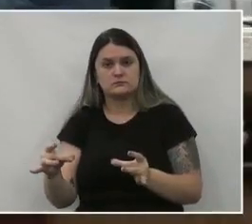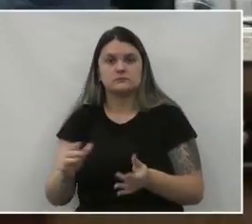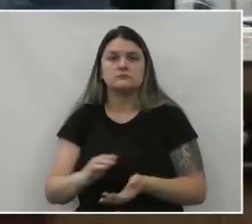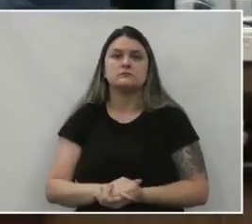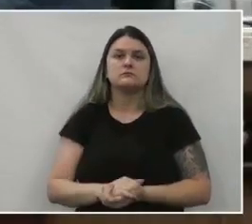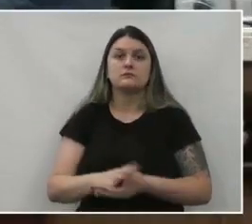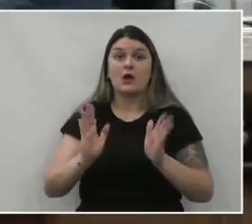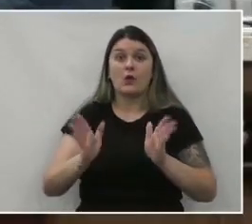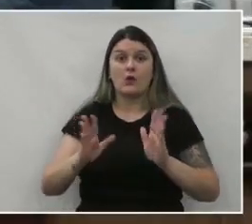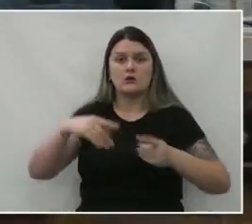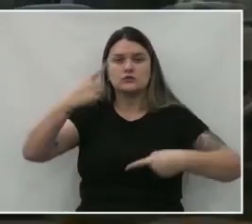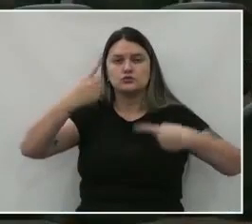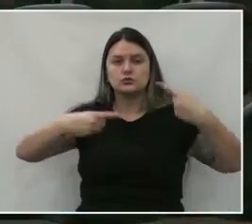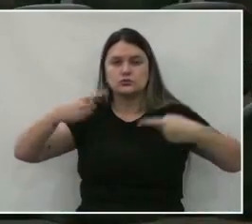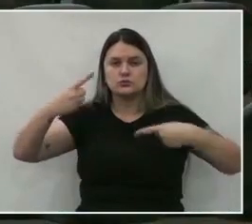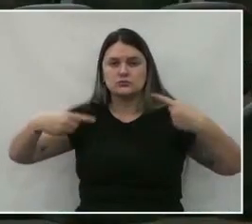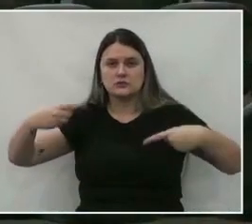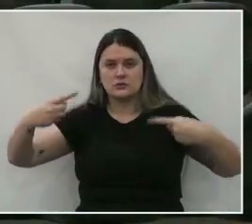Em discussão,